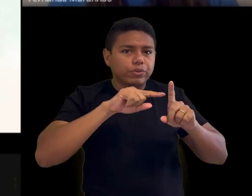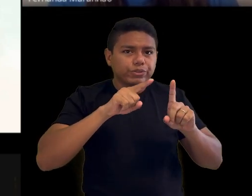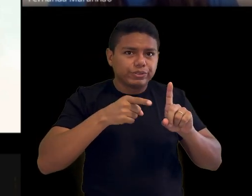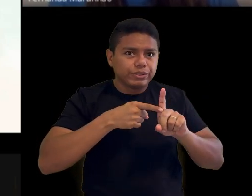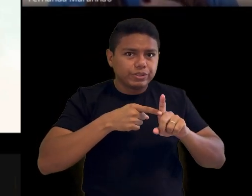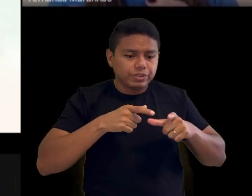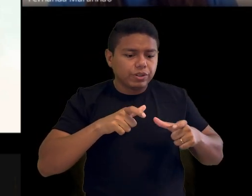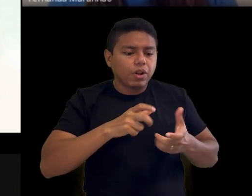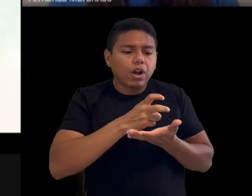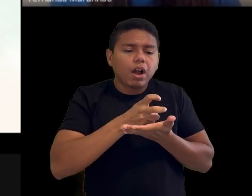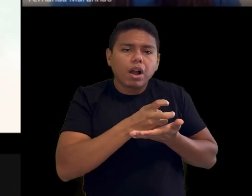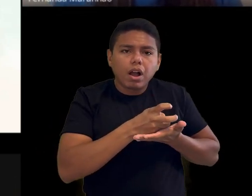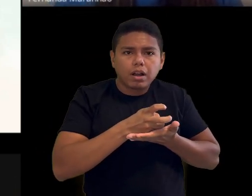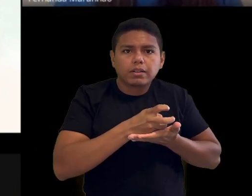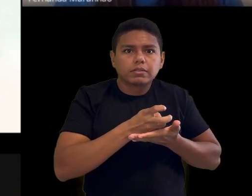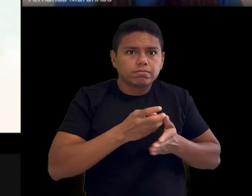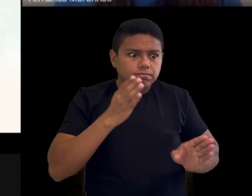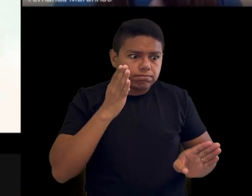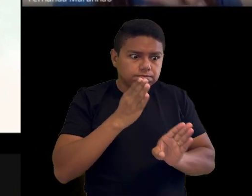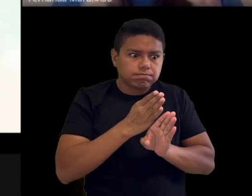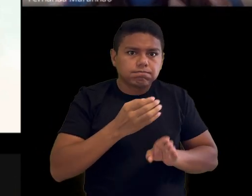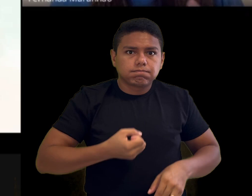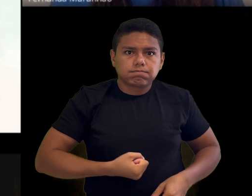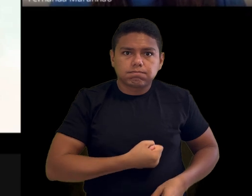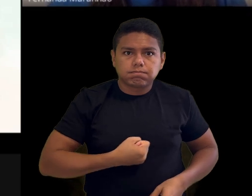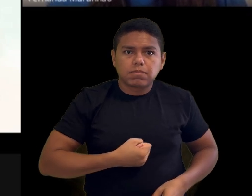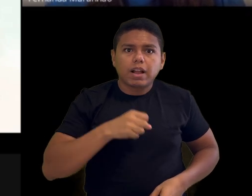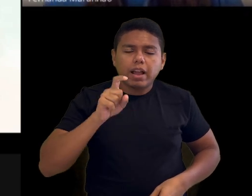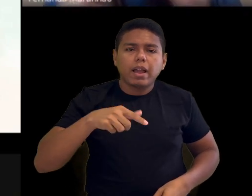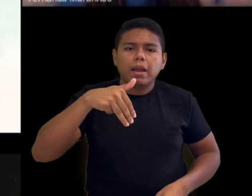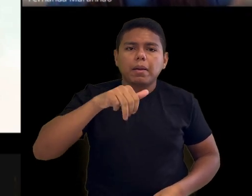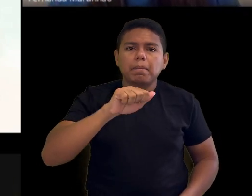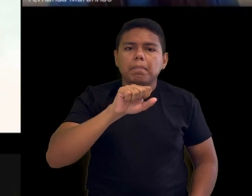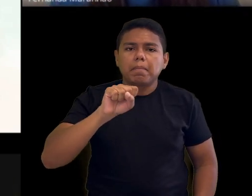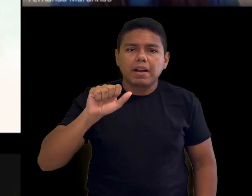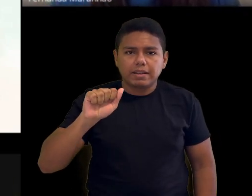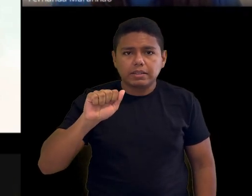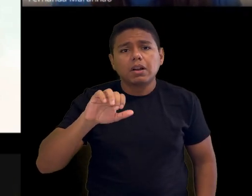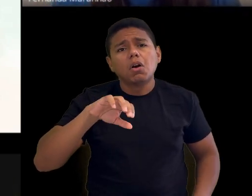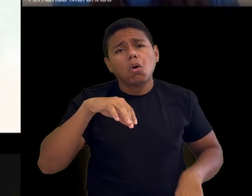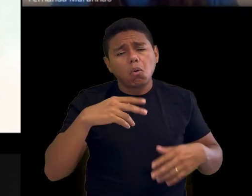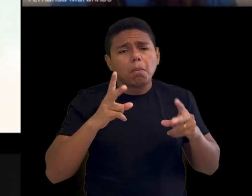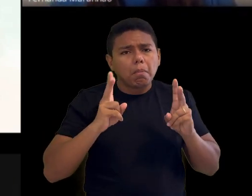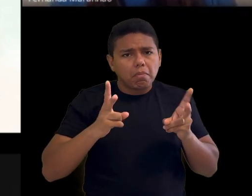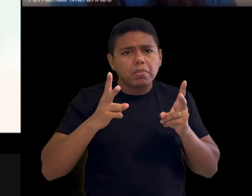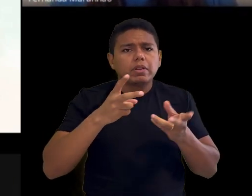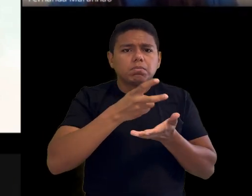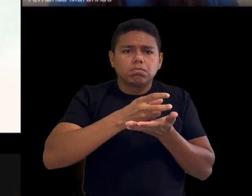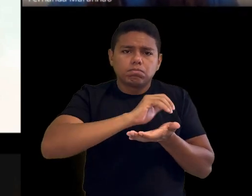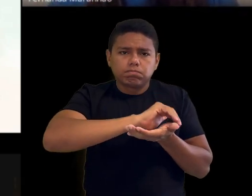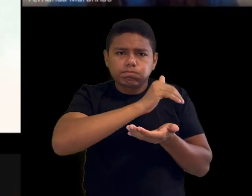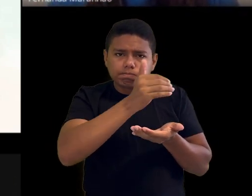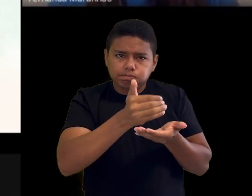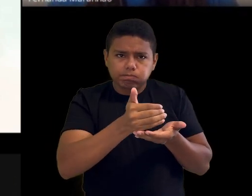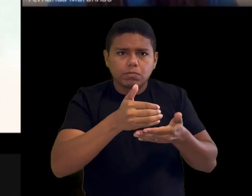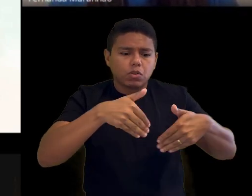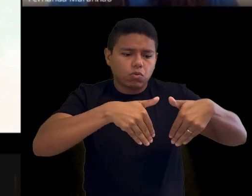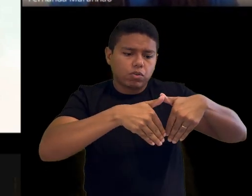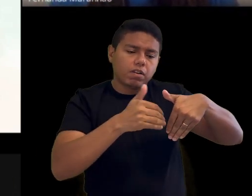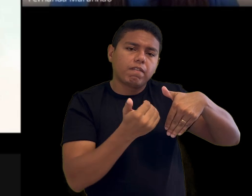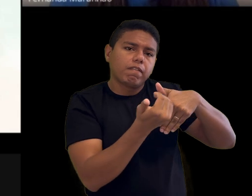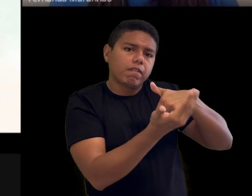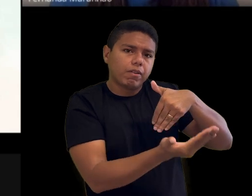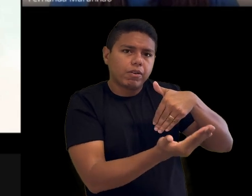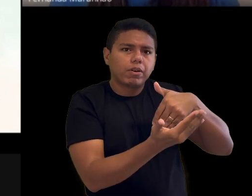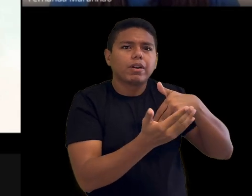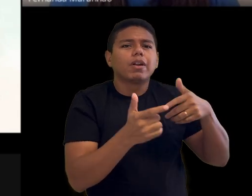ultrassonográfico usualmente é de uma massa anexial ou o próprio saco gestacional, fora do útero. A localização mais comum de